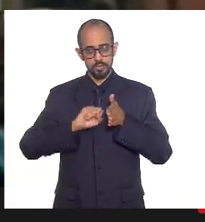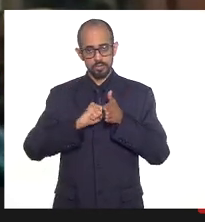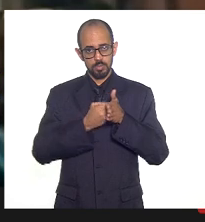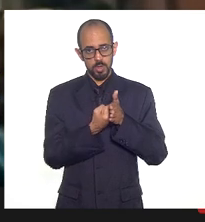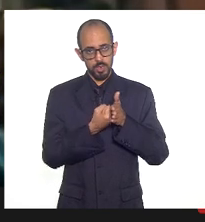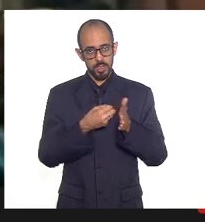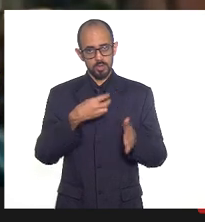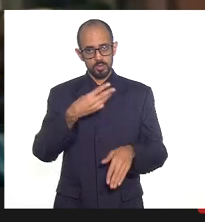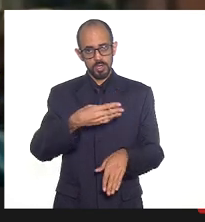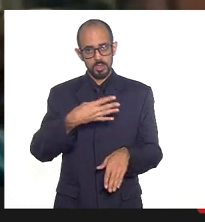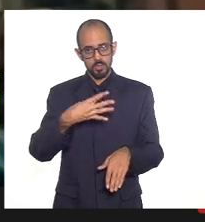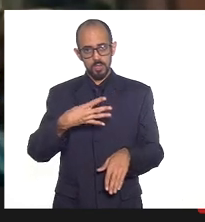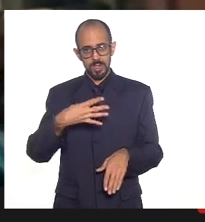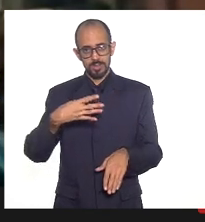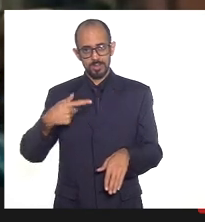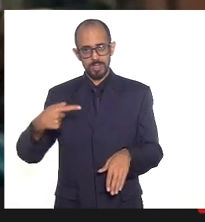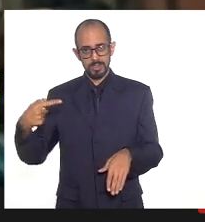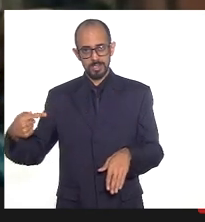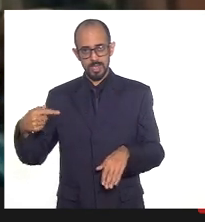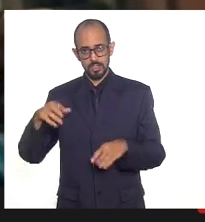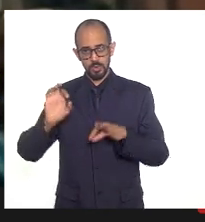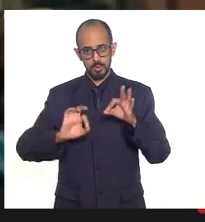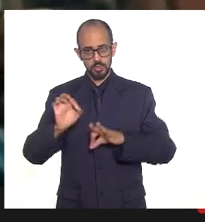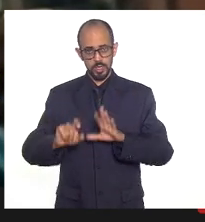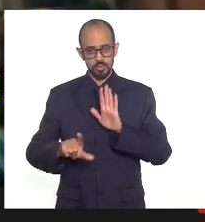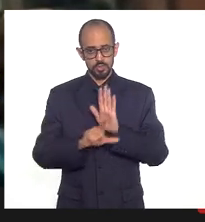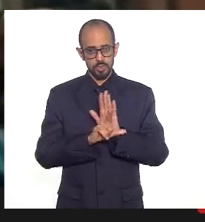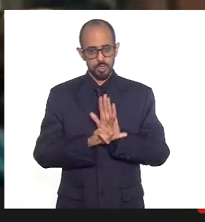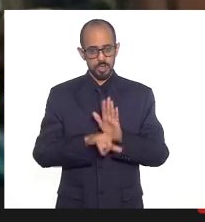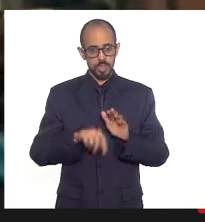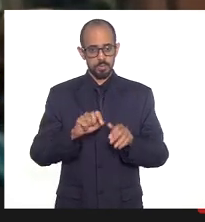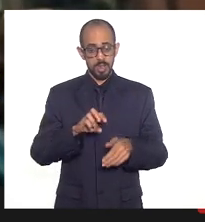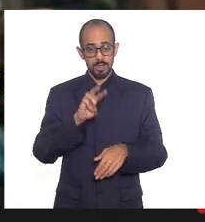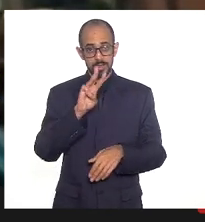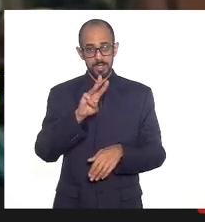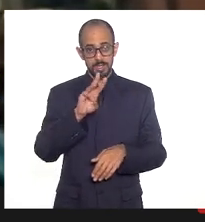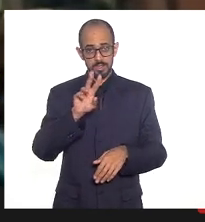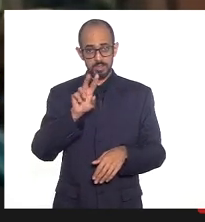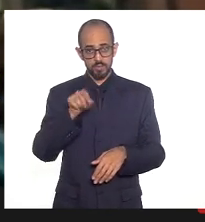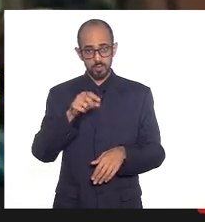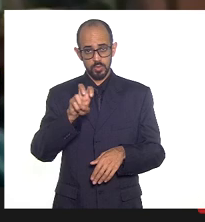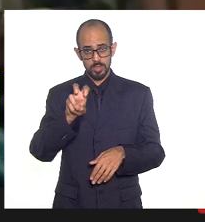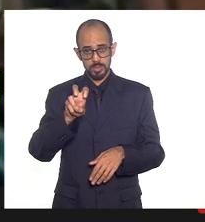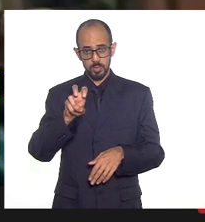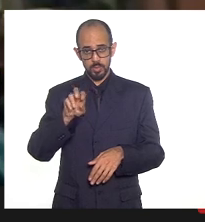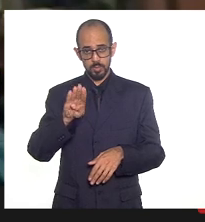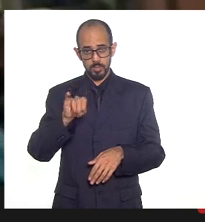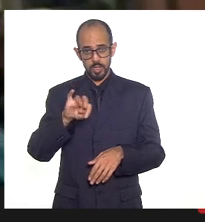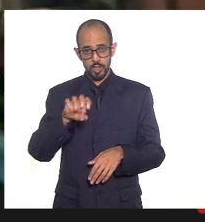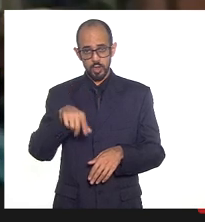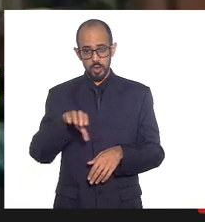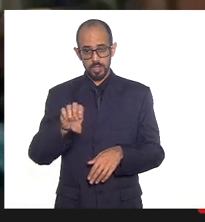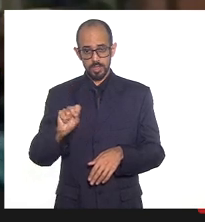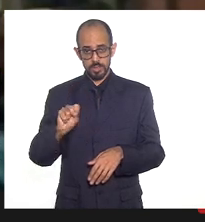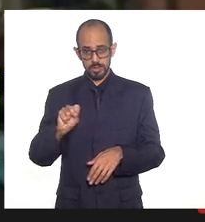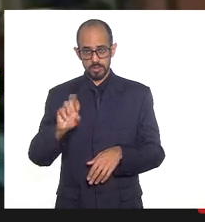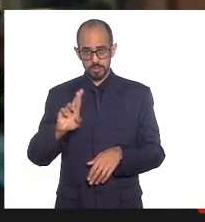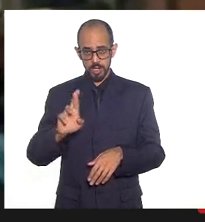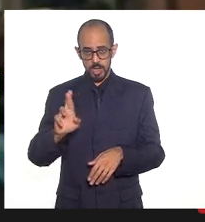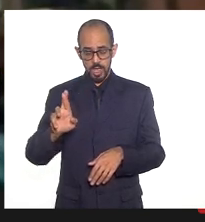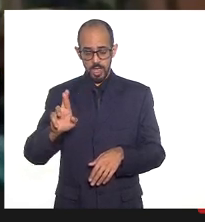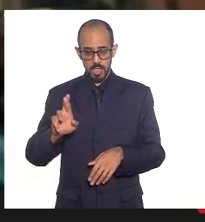lei 3477, que vai permitir a destinação de 3,5 bilhões de reais para o acesso à internet nas escolas, e